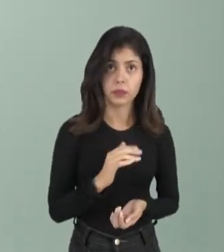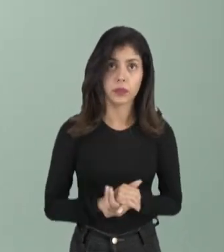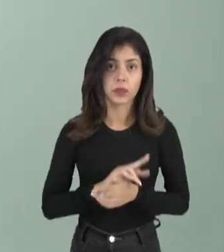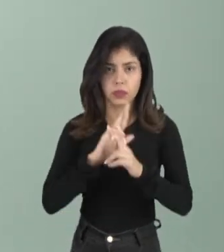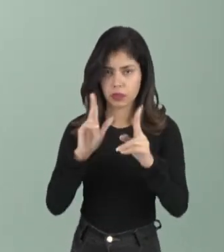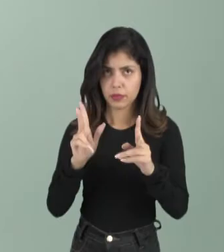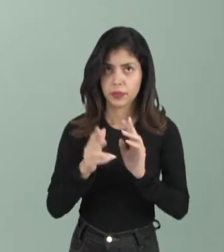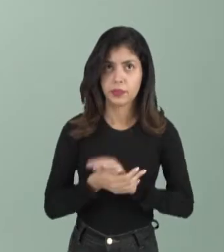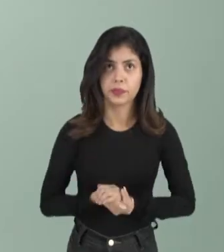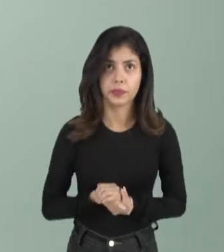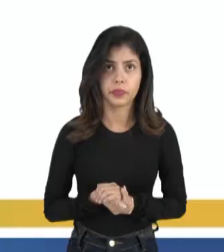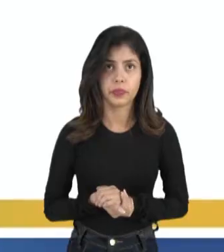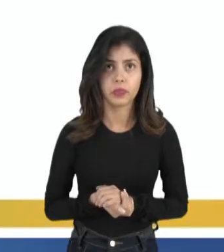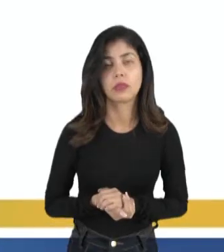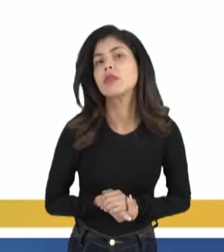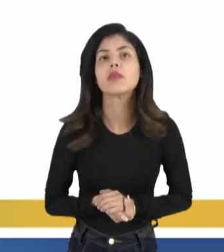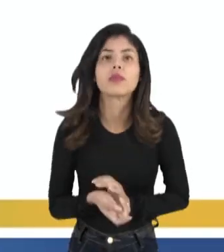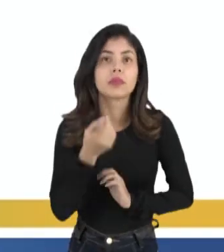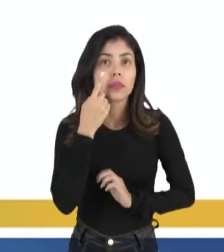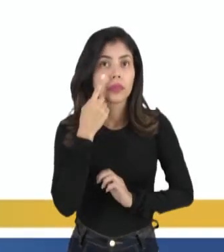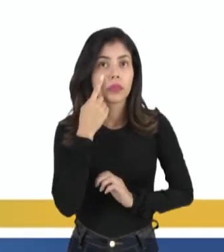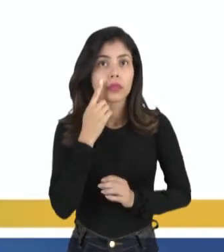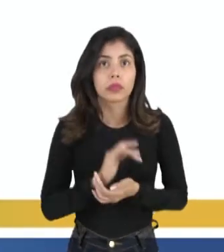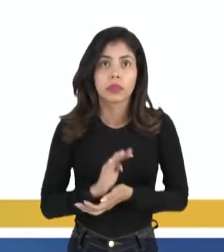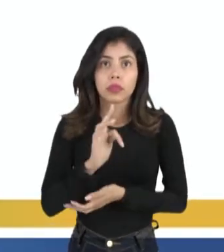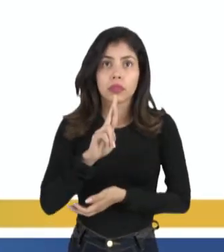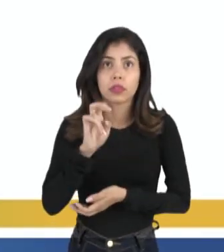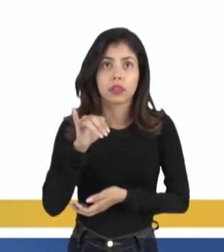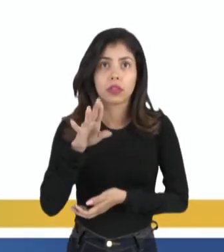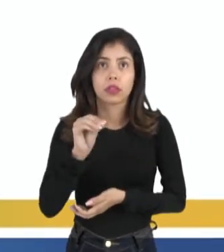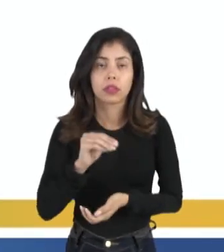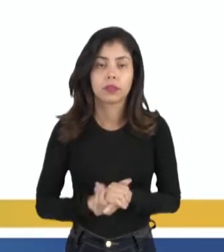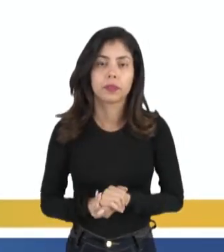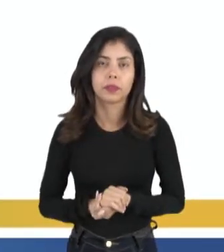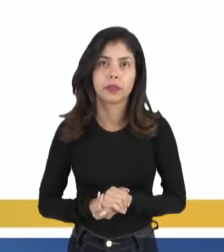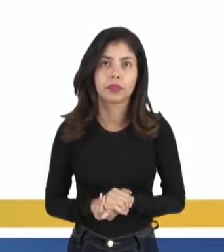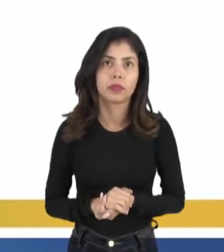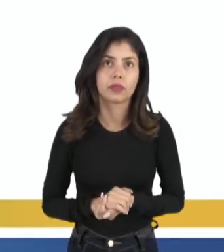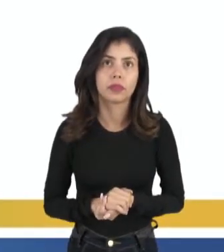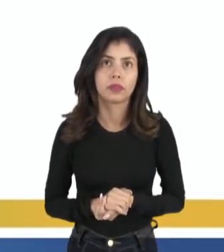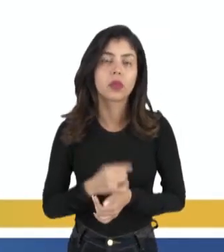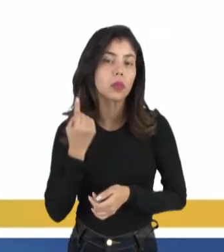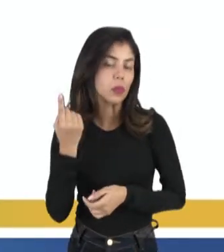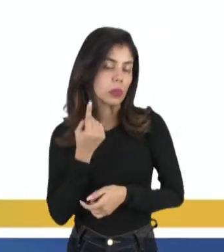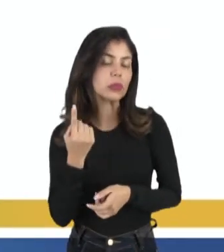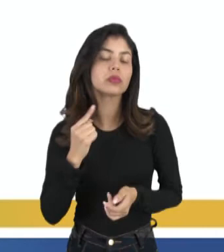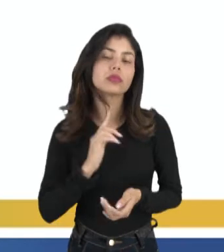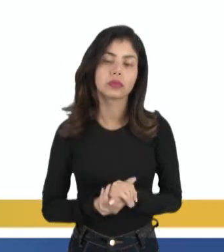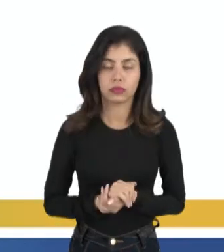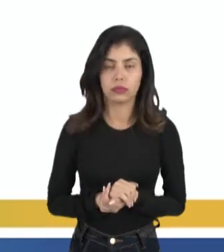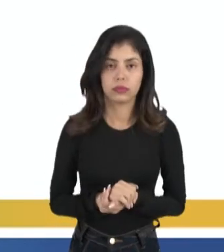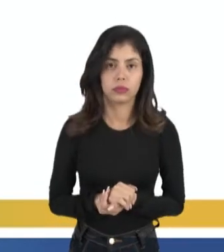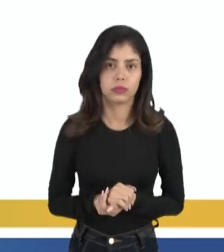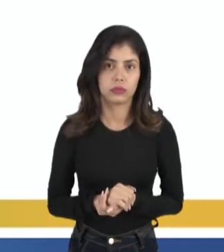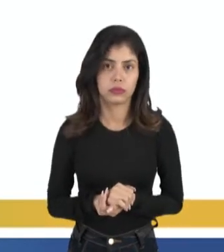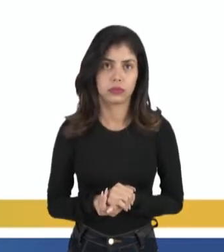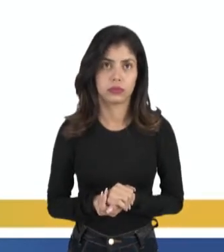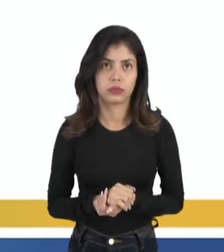diferente esse é tristan tzara não é um dos